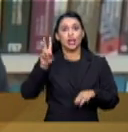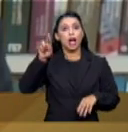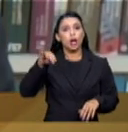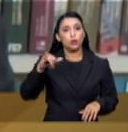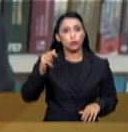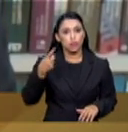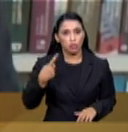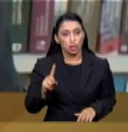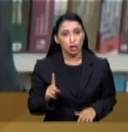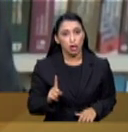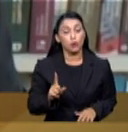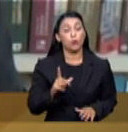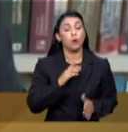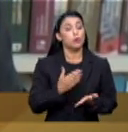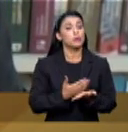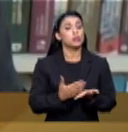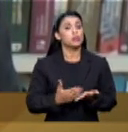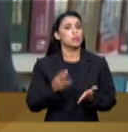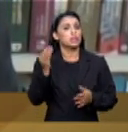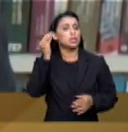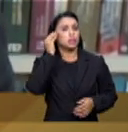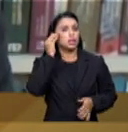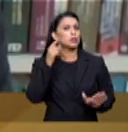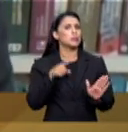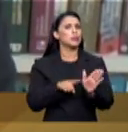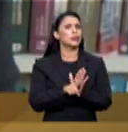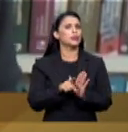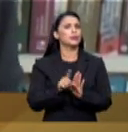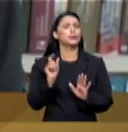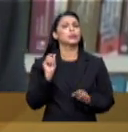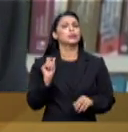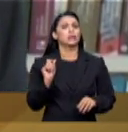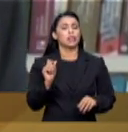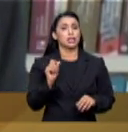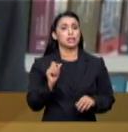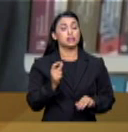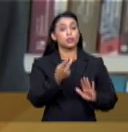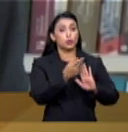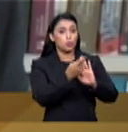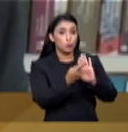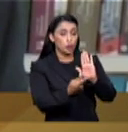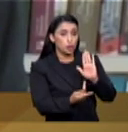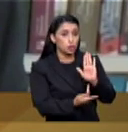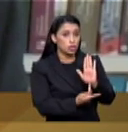pondera a vossas excelências se no projeto do constituinte